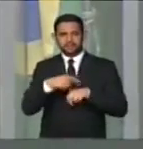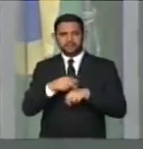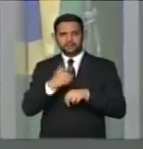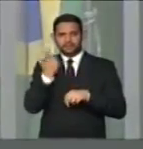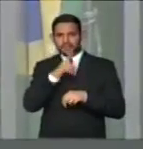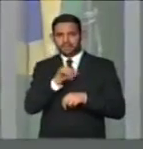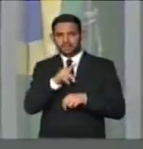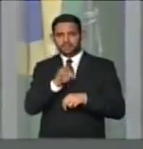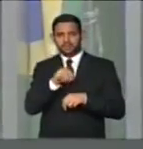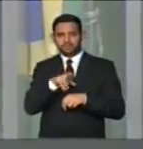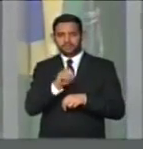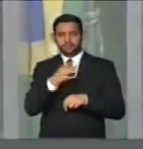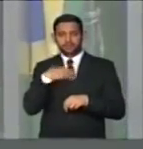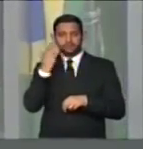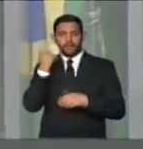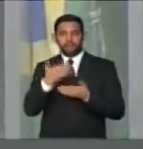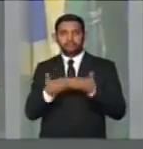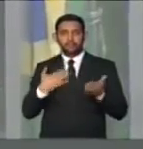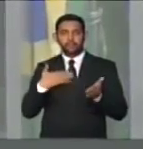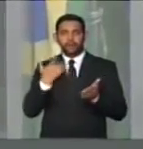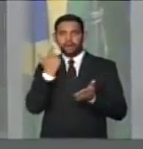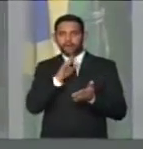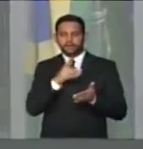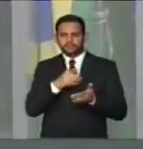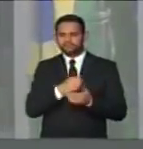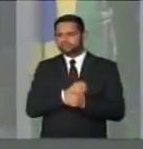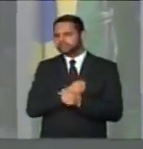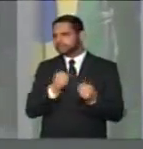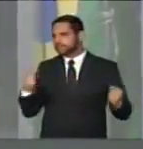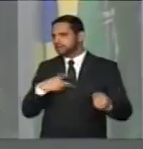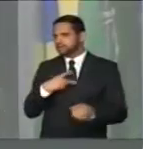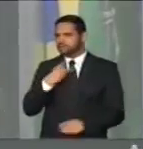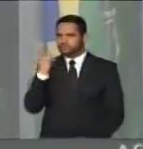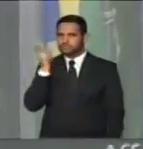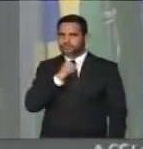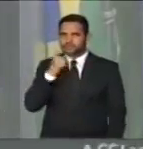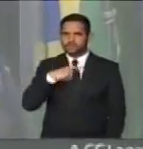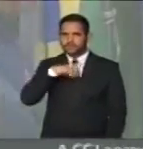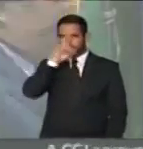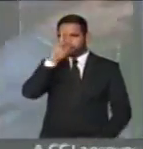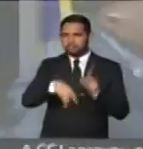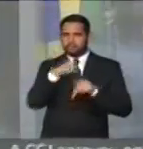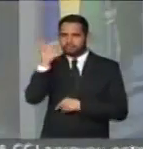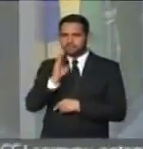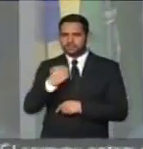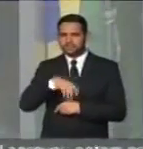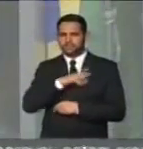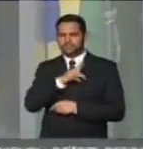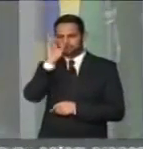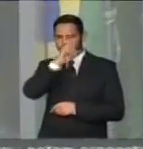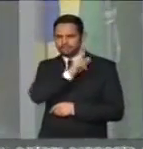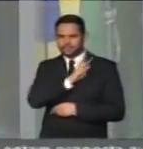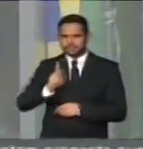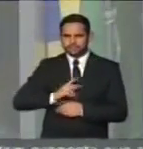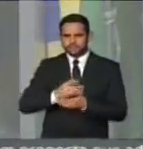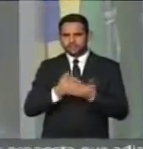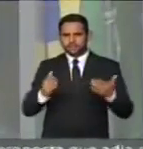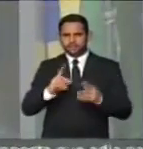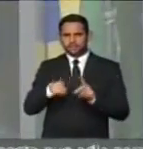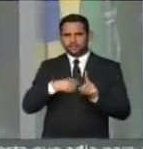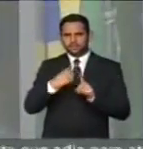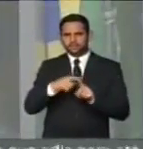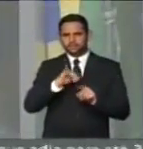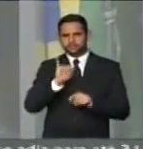ganhei ilicitamente, sabe? Olha, chega de enganar o povo brasileiro. Isso, senhor presidente, além